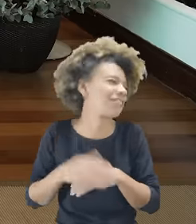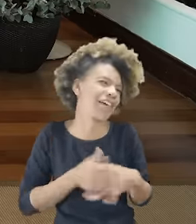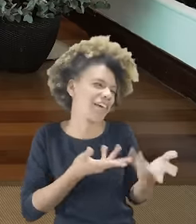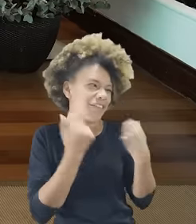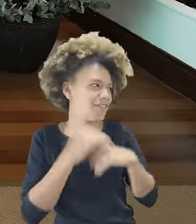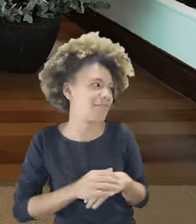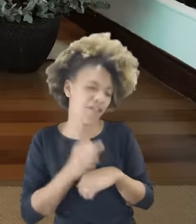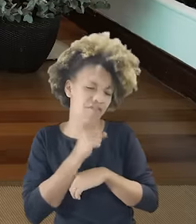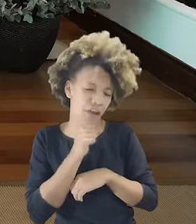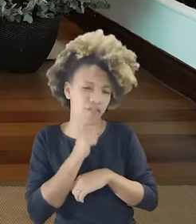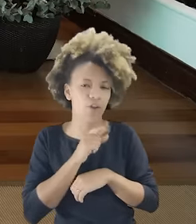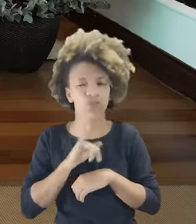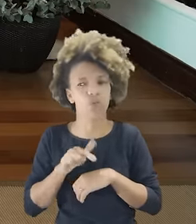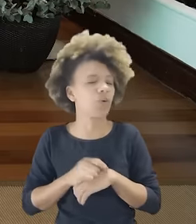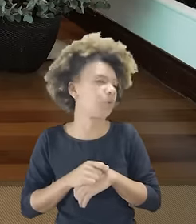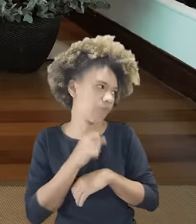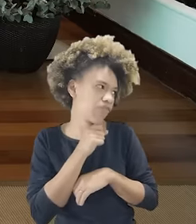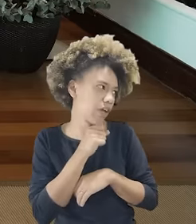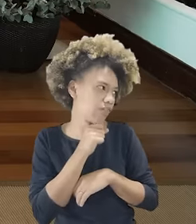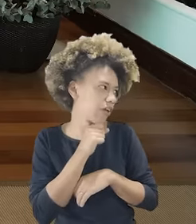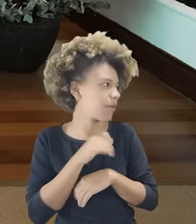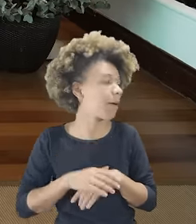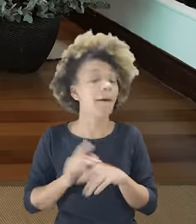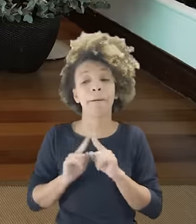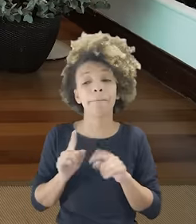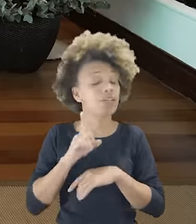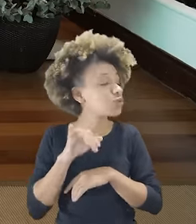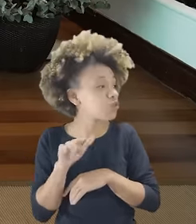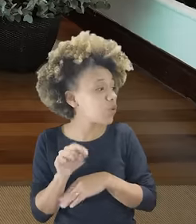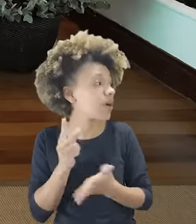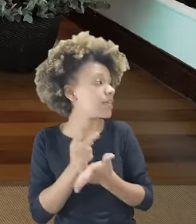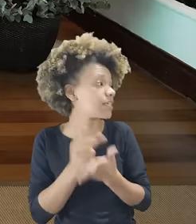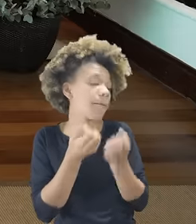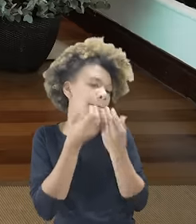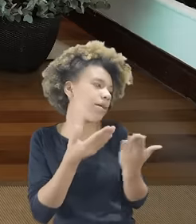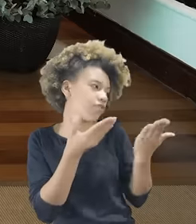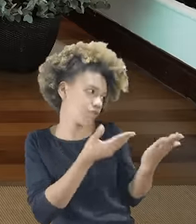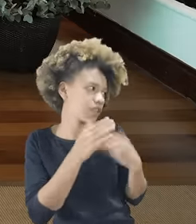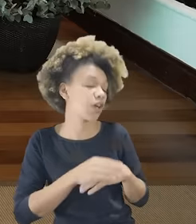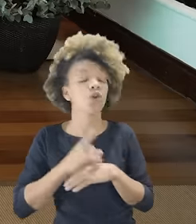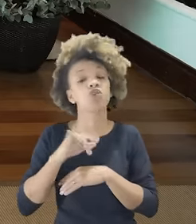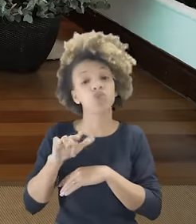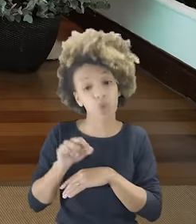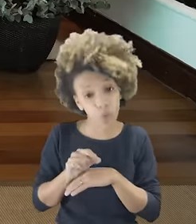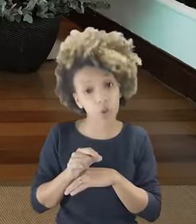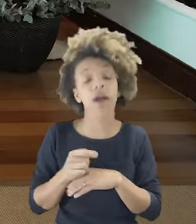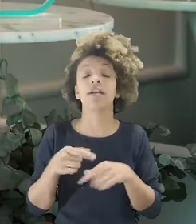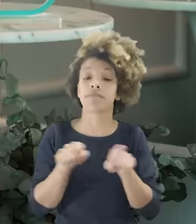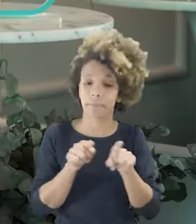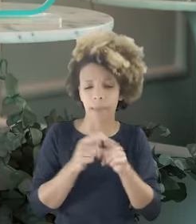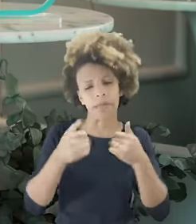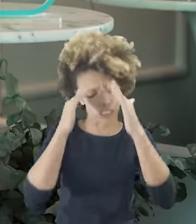casa Você tem que chamar de velho mesmo porque o Diogo é um cara que sempre falou muito bem de você e o Diogo